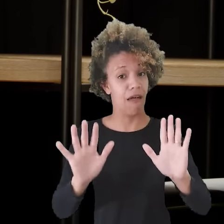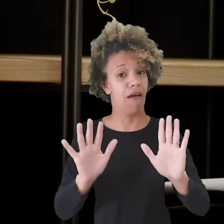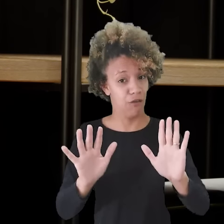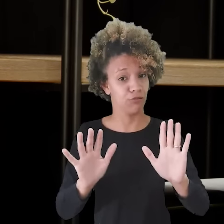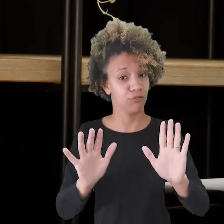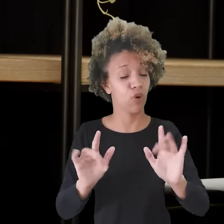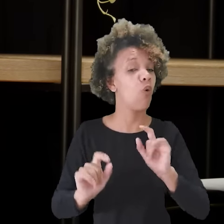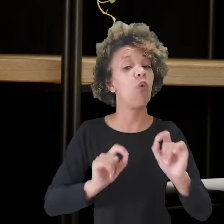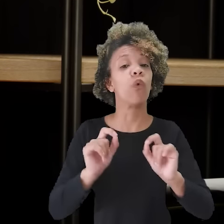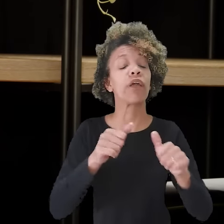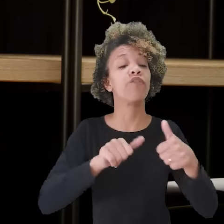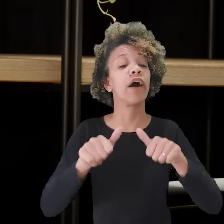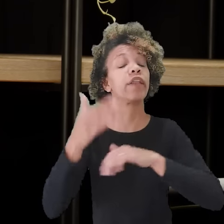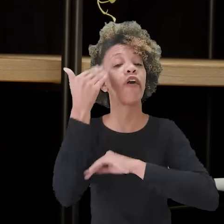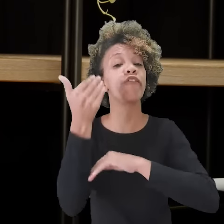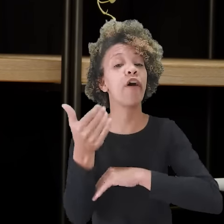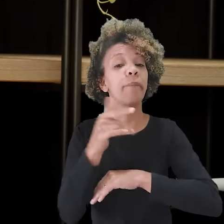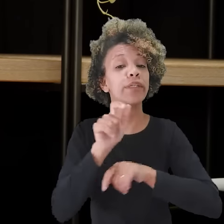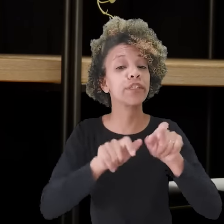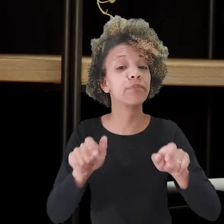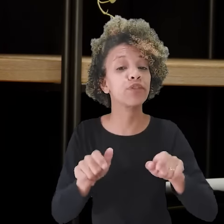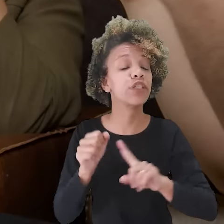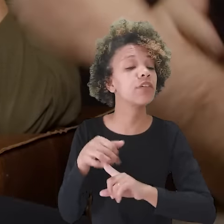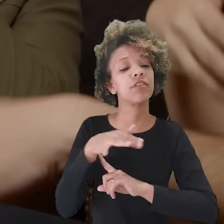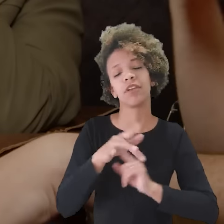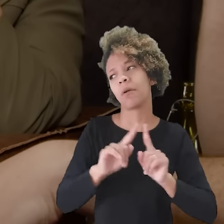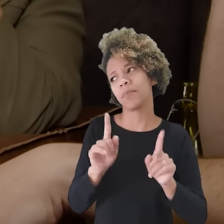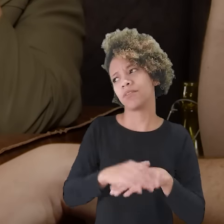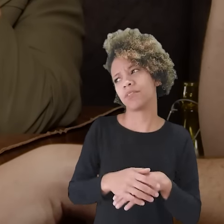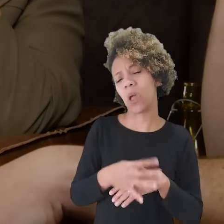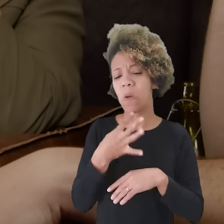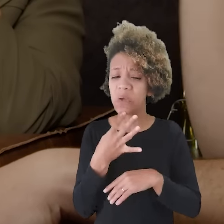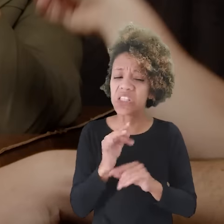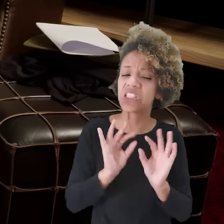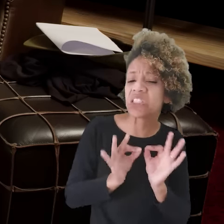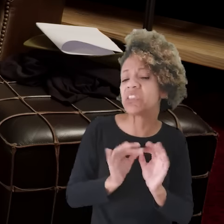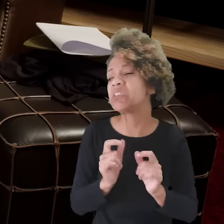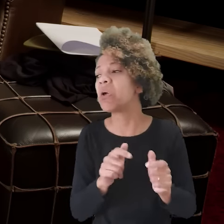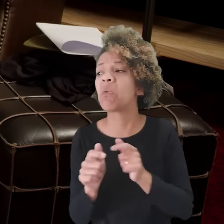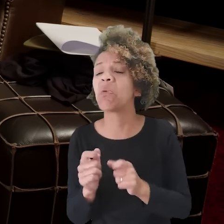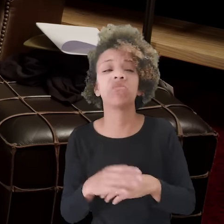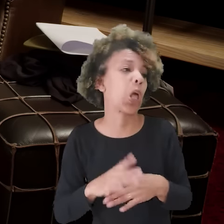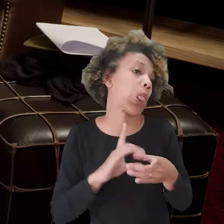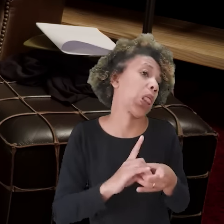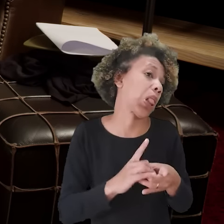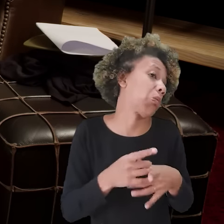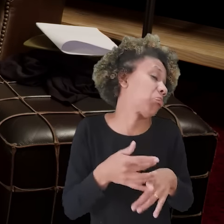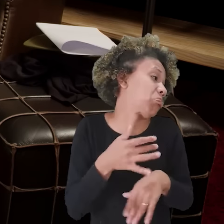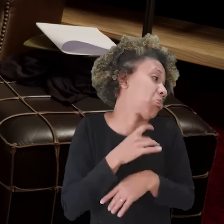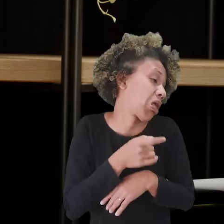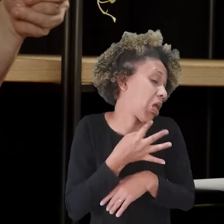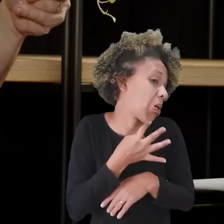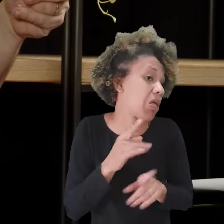o que que avalia a fama da pessoa hoje em dia pulverização conhecidozinho em alguns lugares você vai no Detran talvez tem